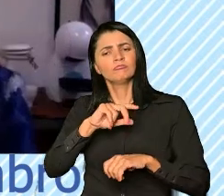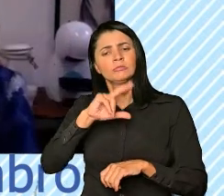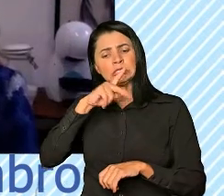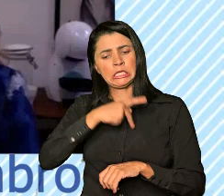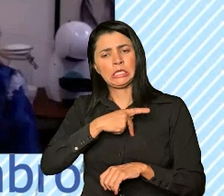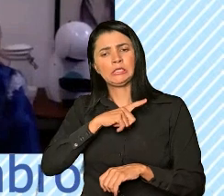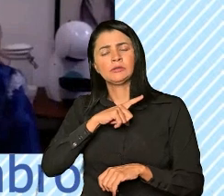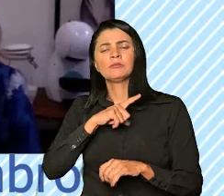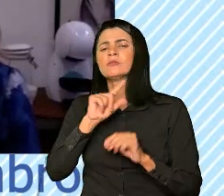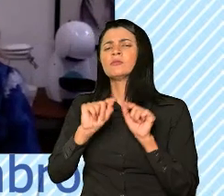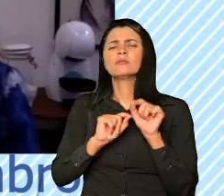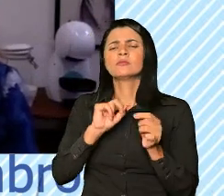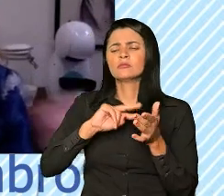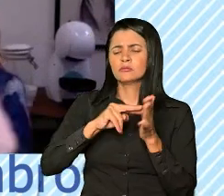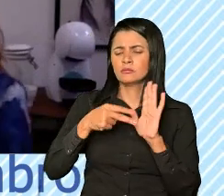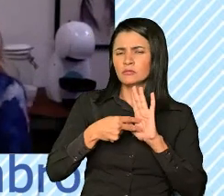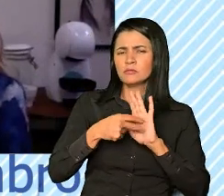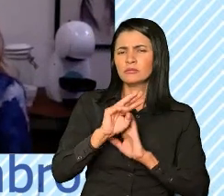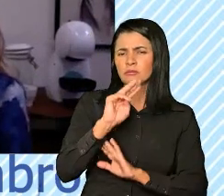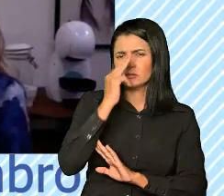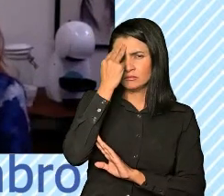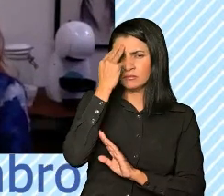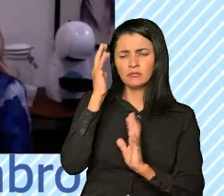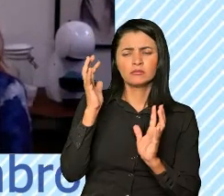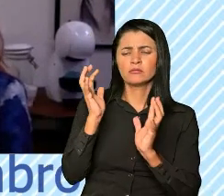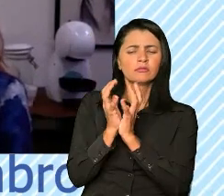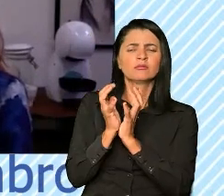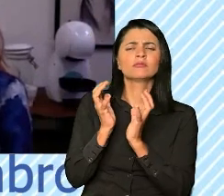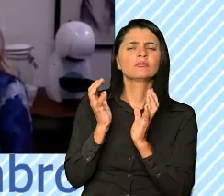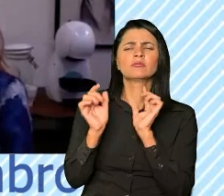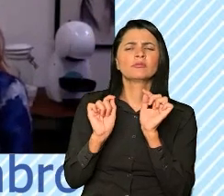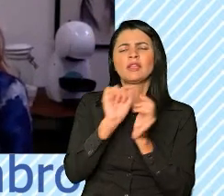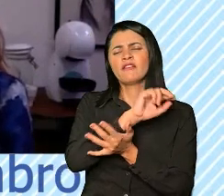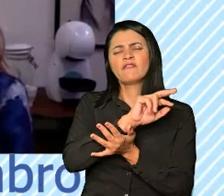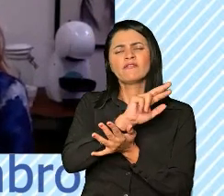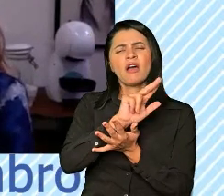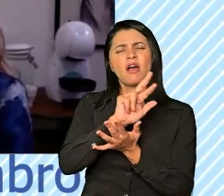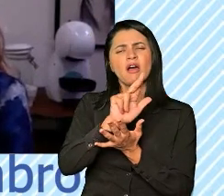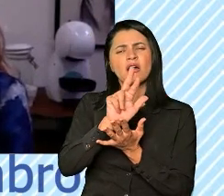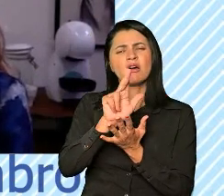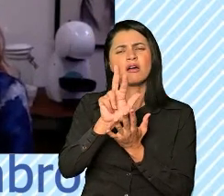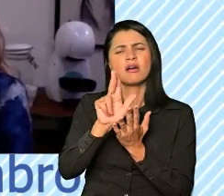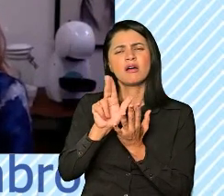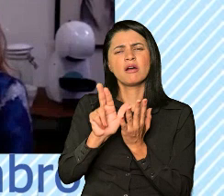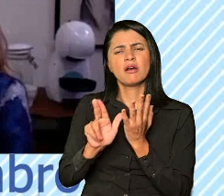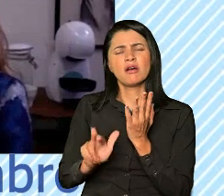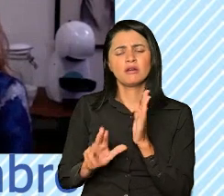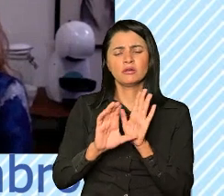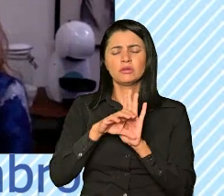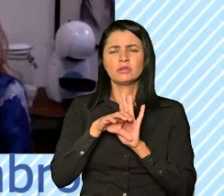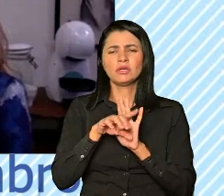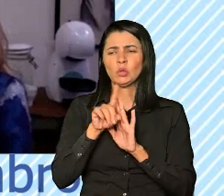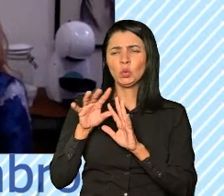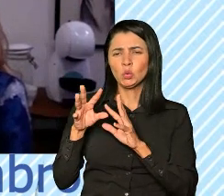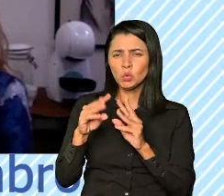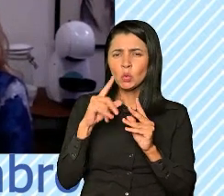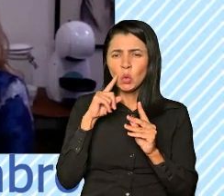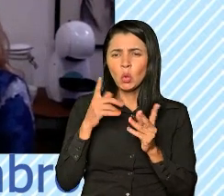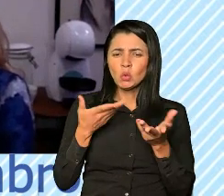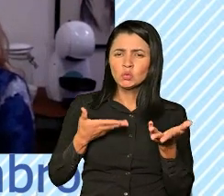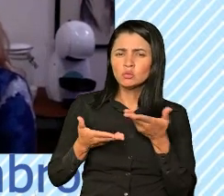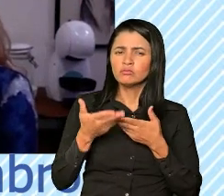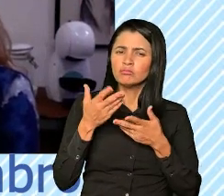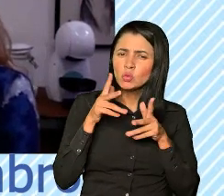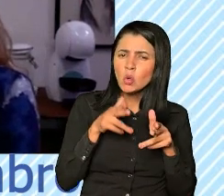que seria, então, essa memória coletiva? Existem inúmeras definições e conceitos nas teorias, nem todos eles convergem para um